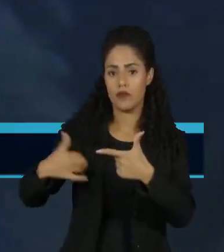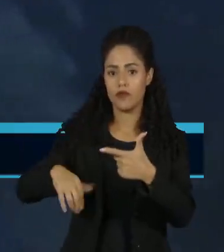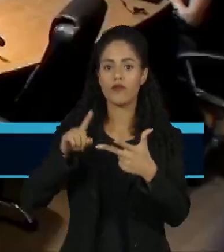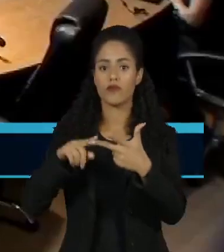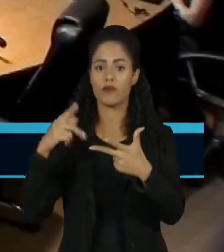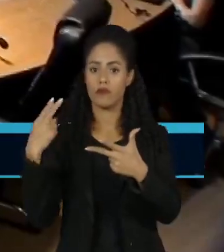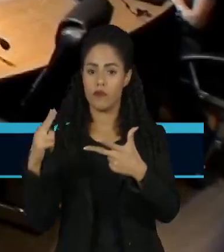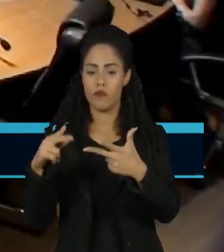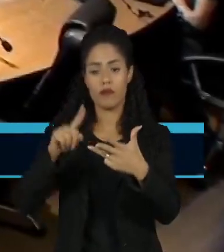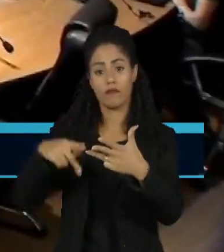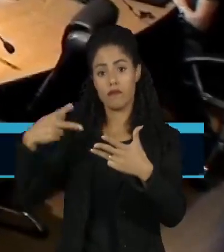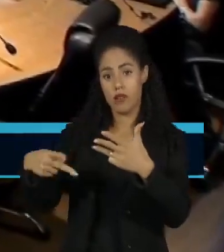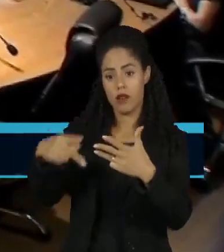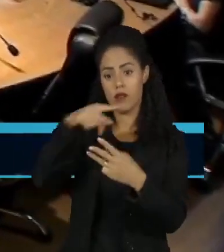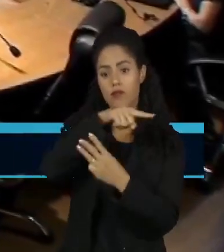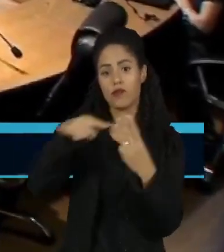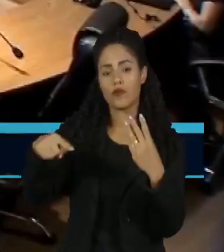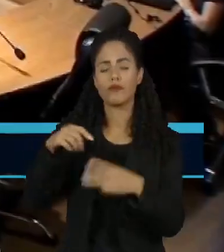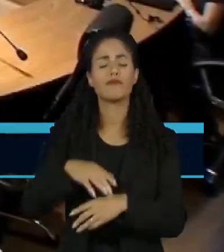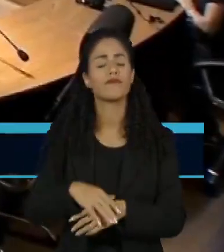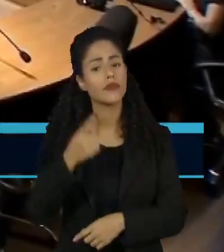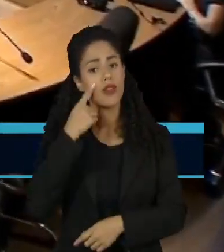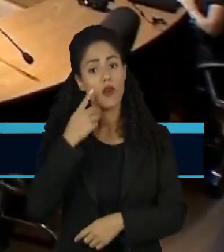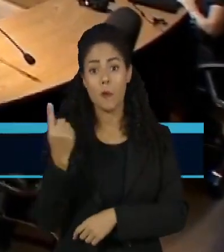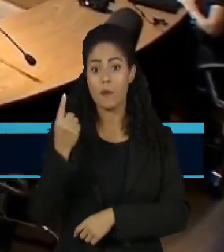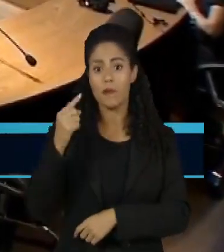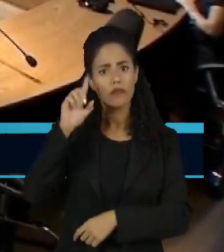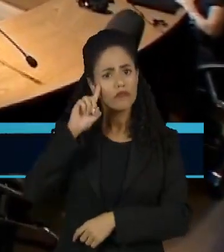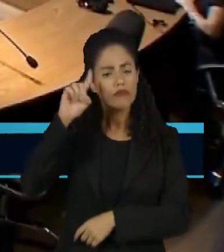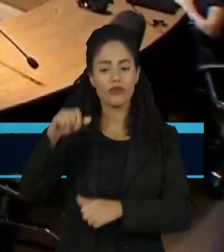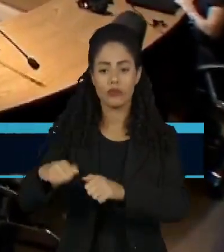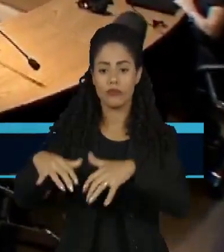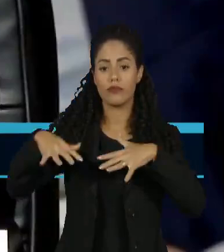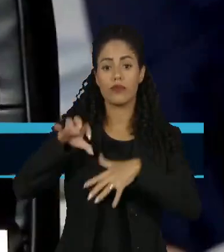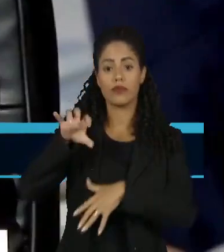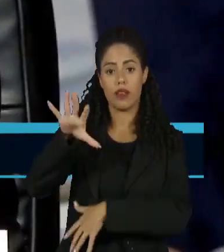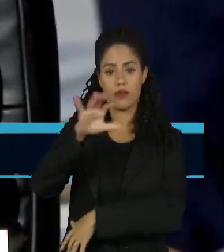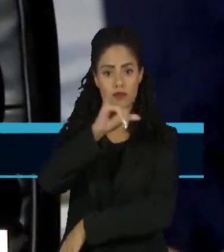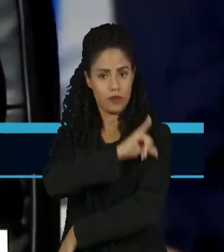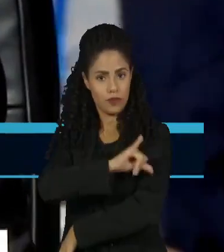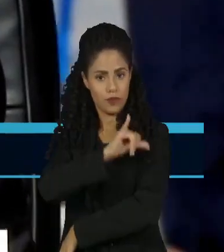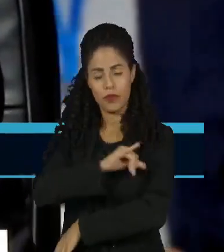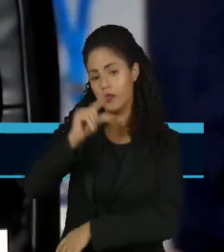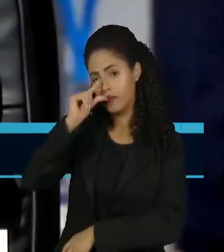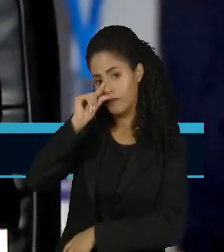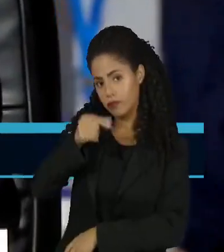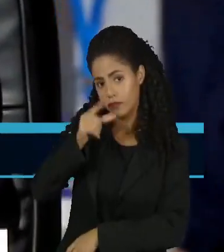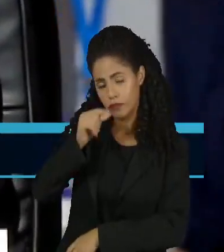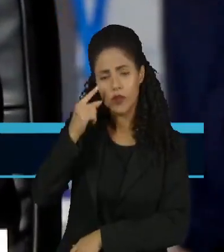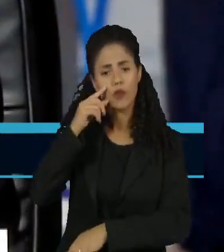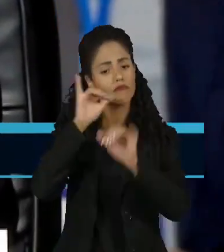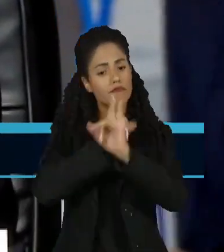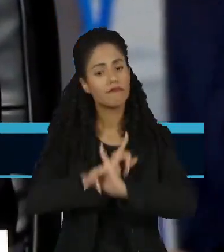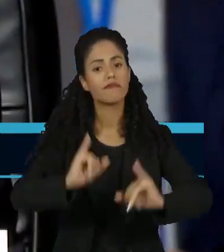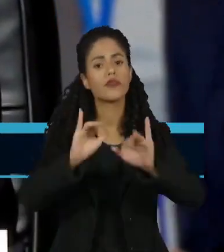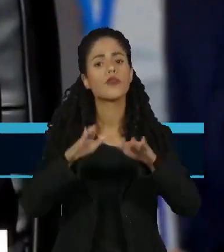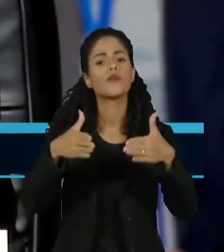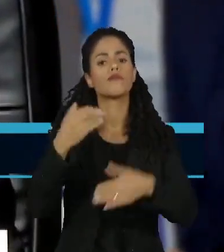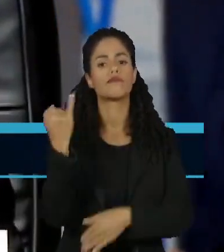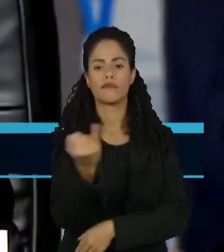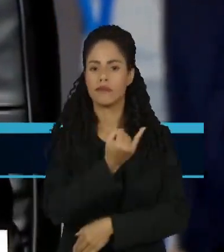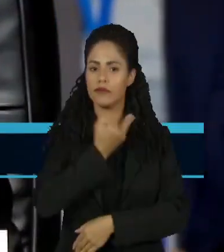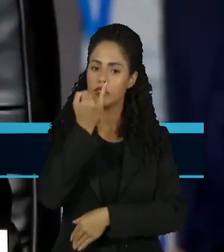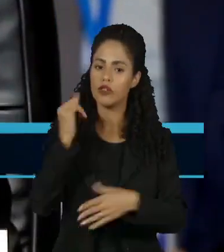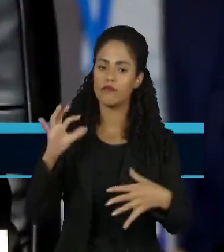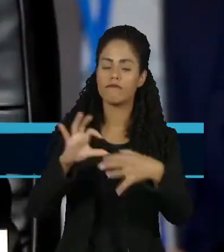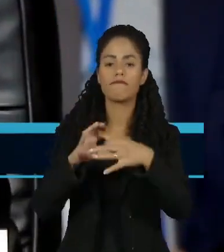Paraguai. No primeiro dia da cúpula que acontece no Rio de Janeiro, Geraldo Alckmin ressaltou a importância do